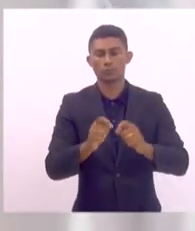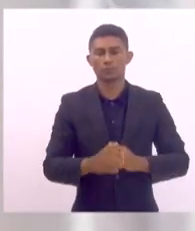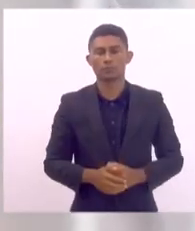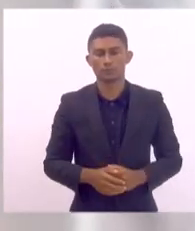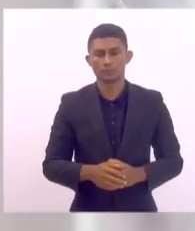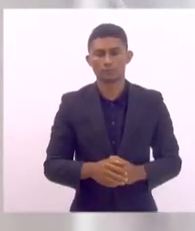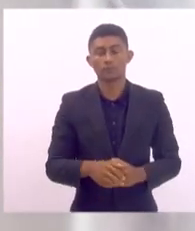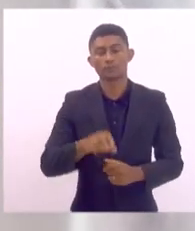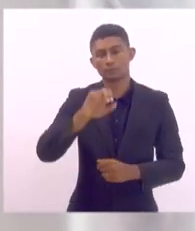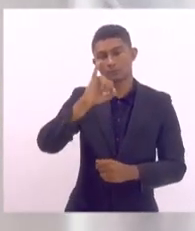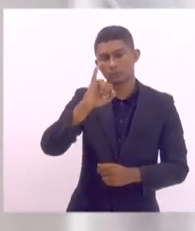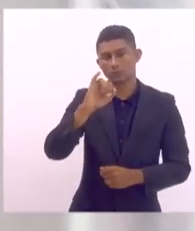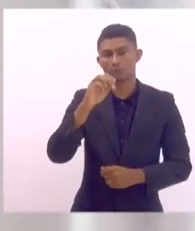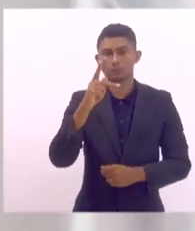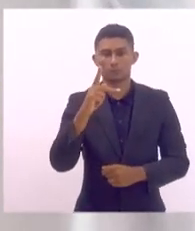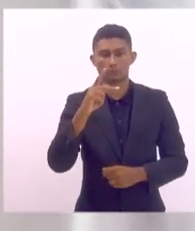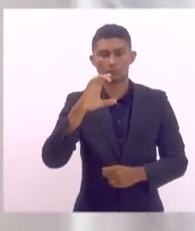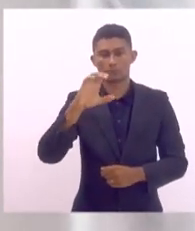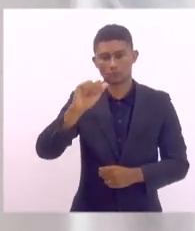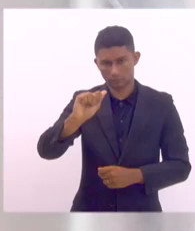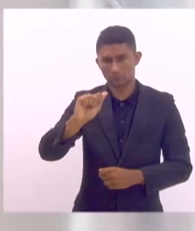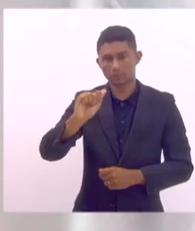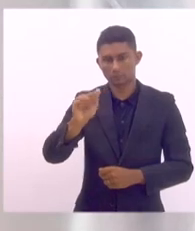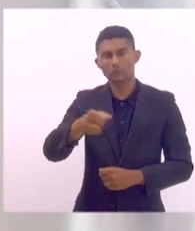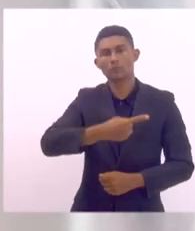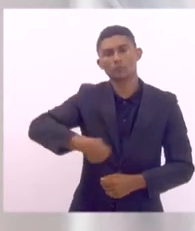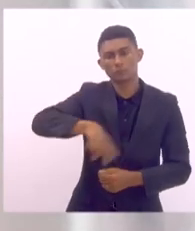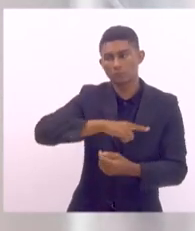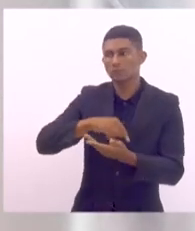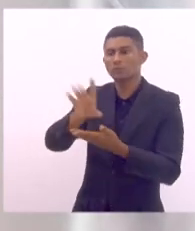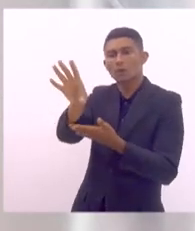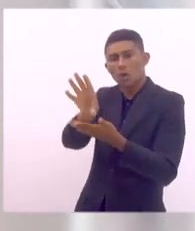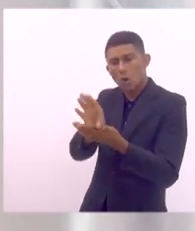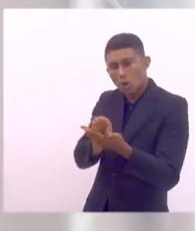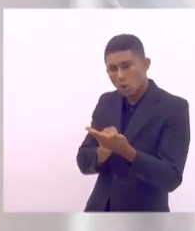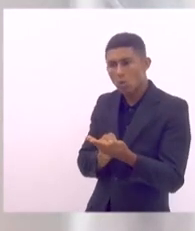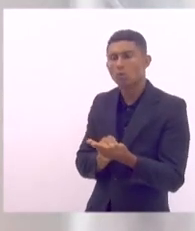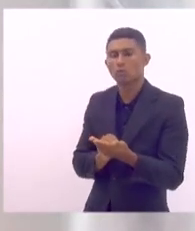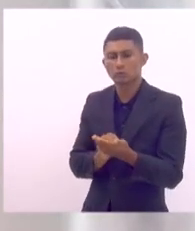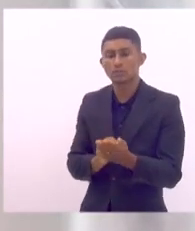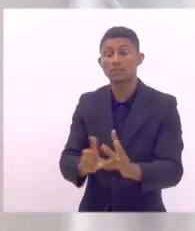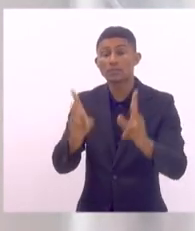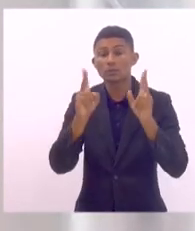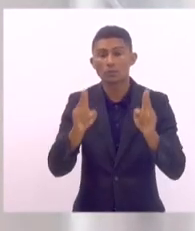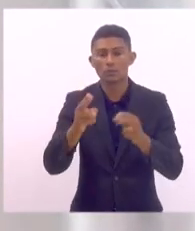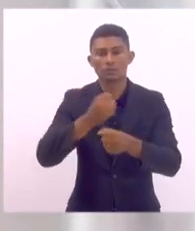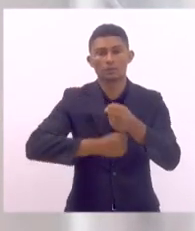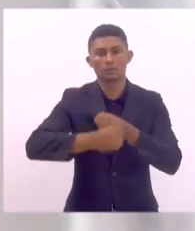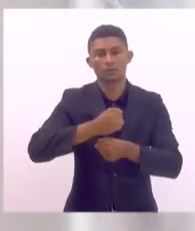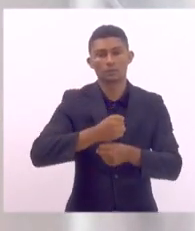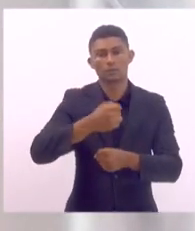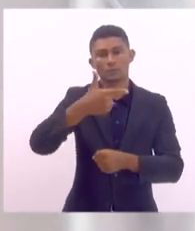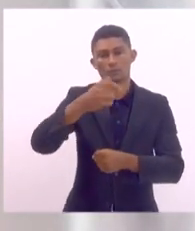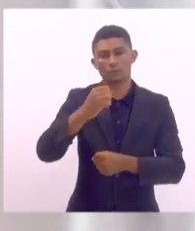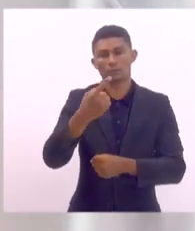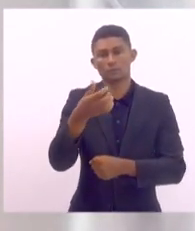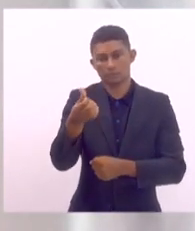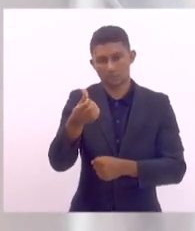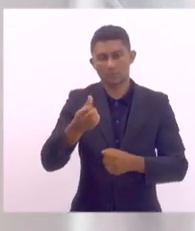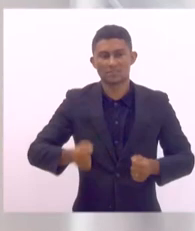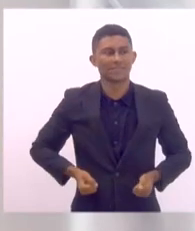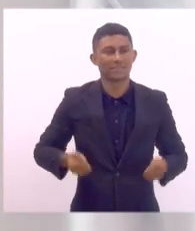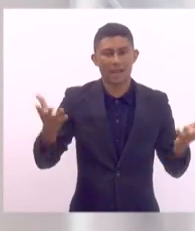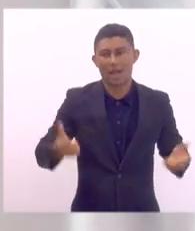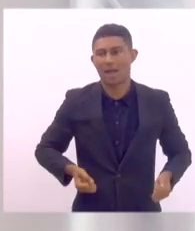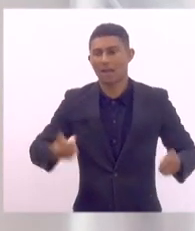de um dispositivo do IPCA que a gente copiou igual de 16 do teto do gasto.